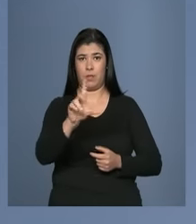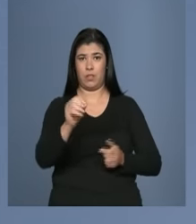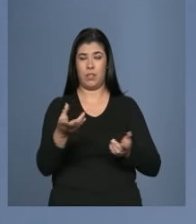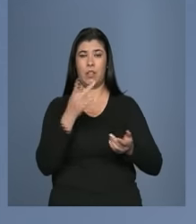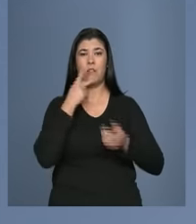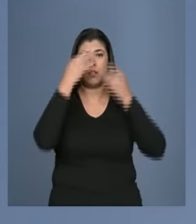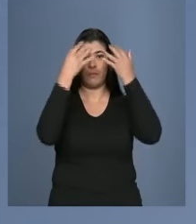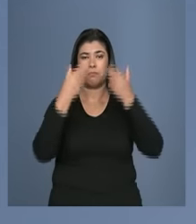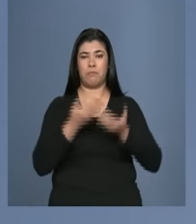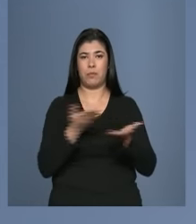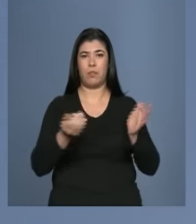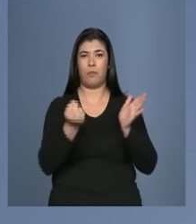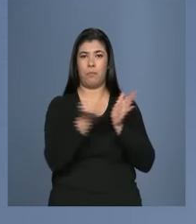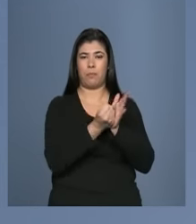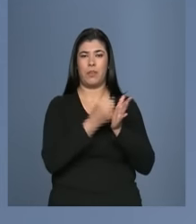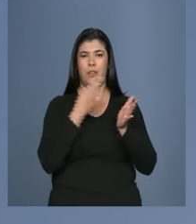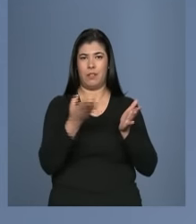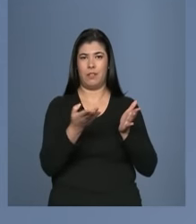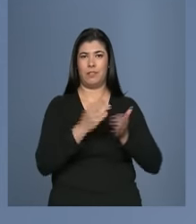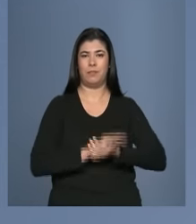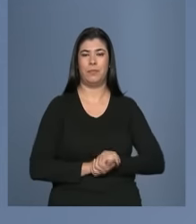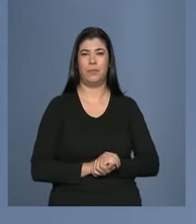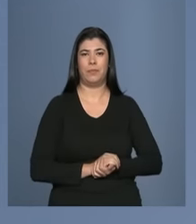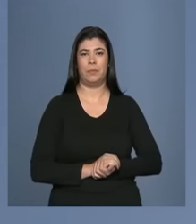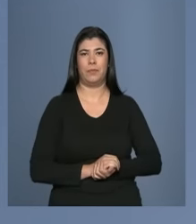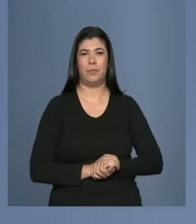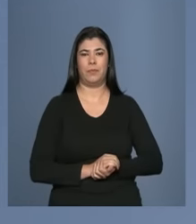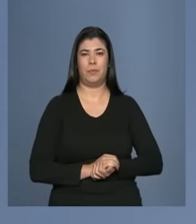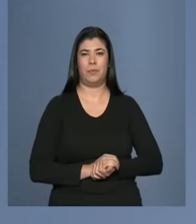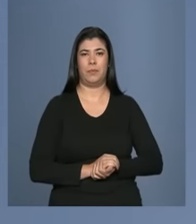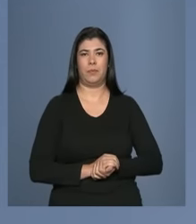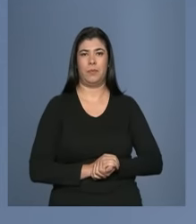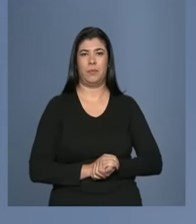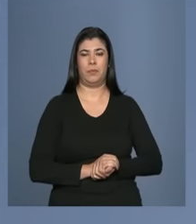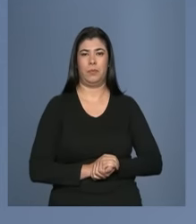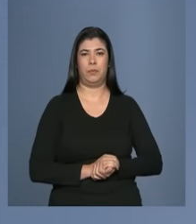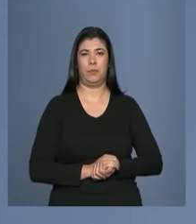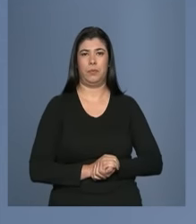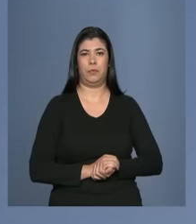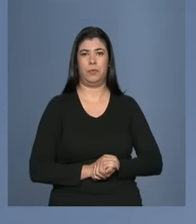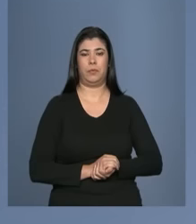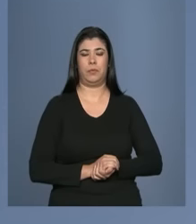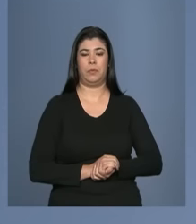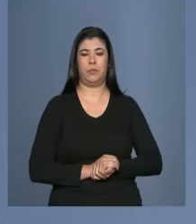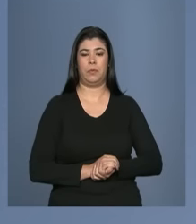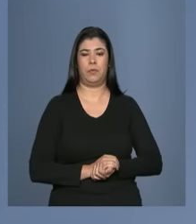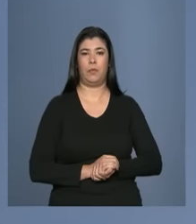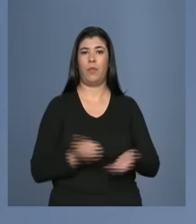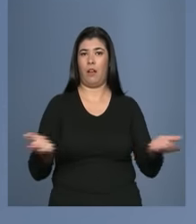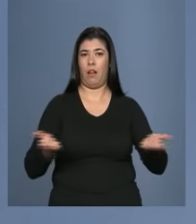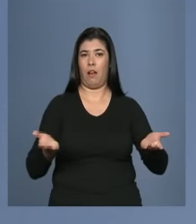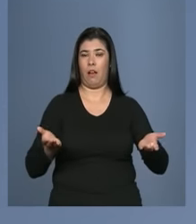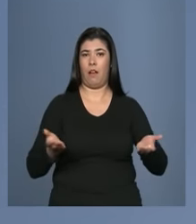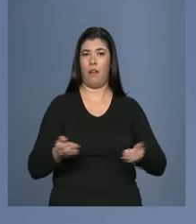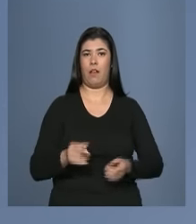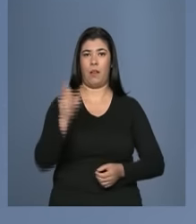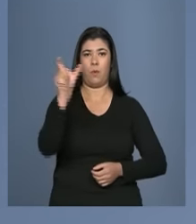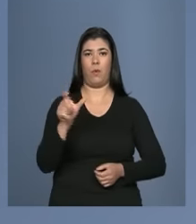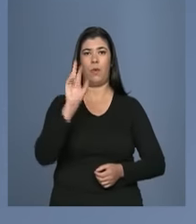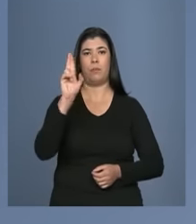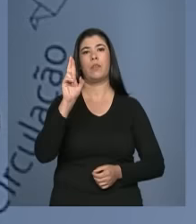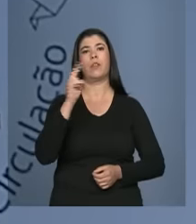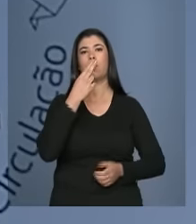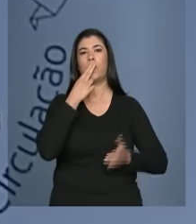acabamos de descrever neste momento representante dos Correios Senor